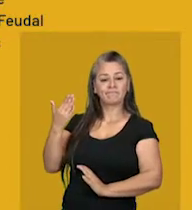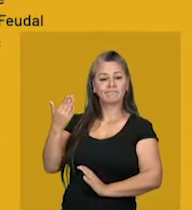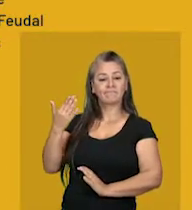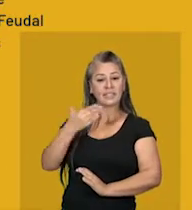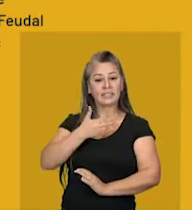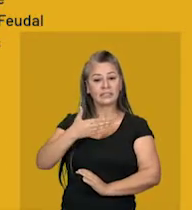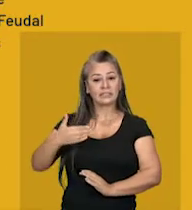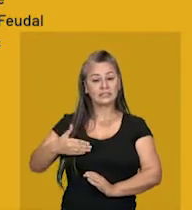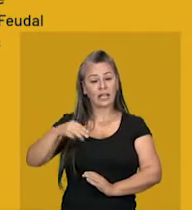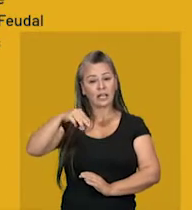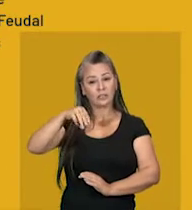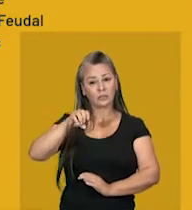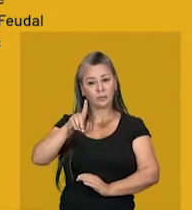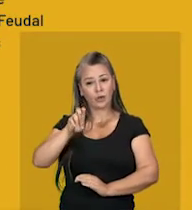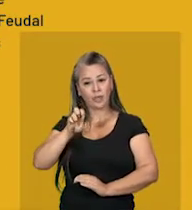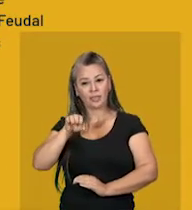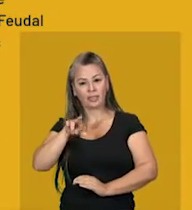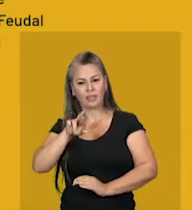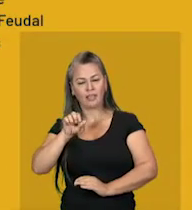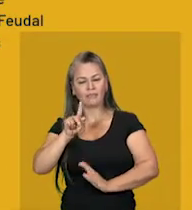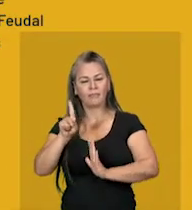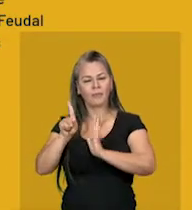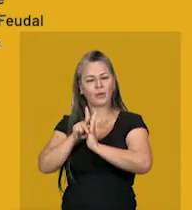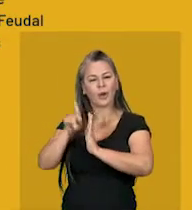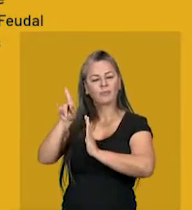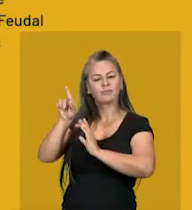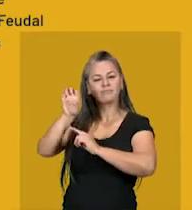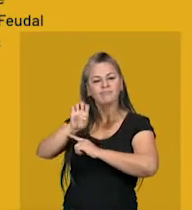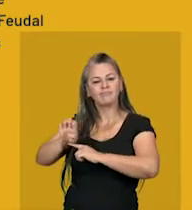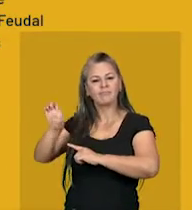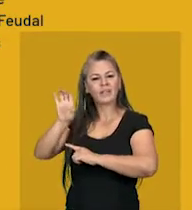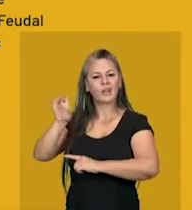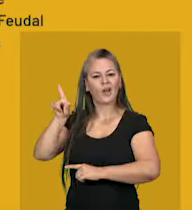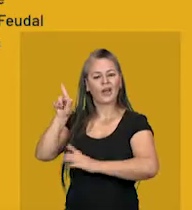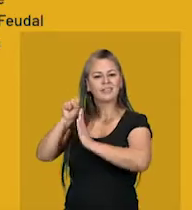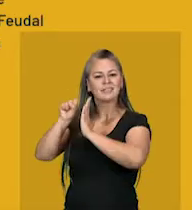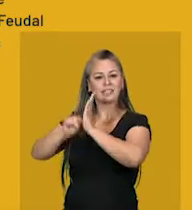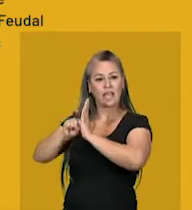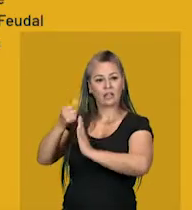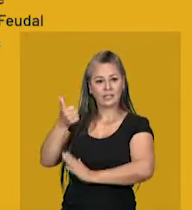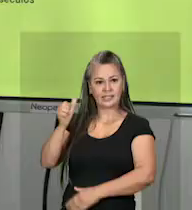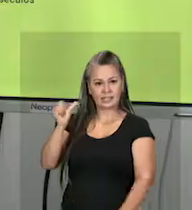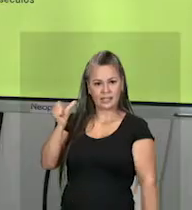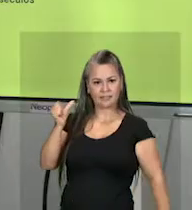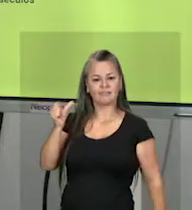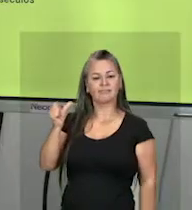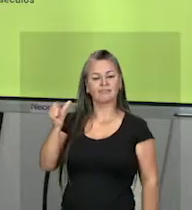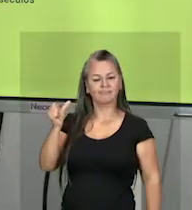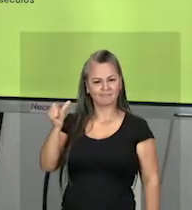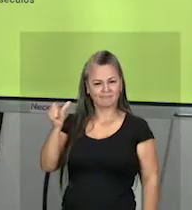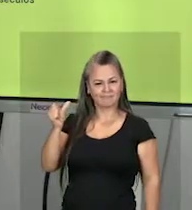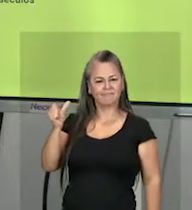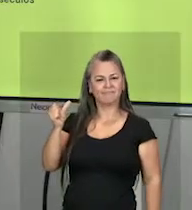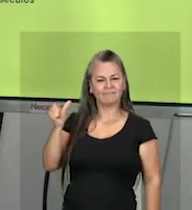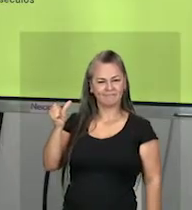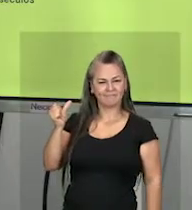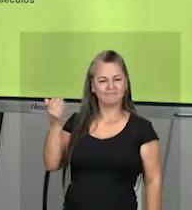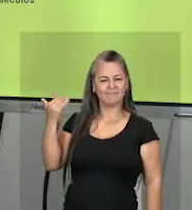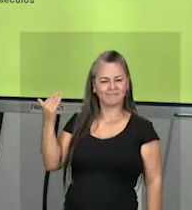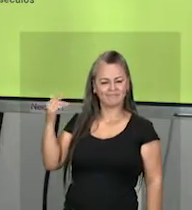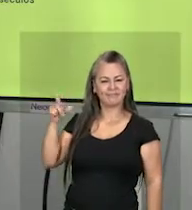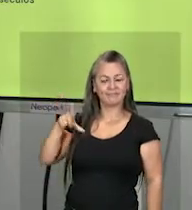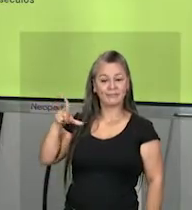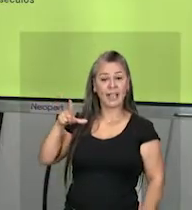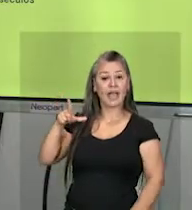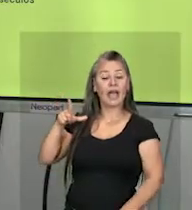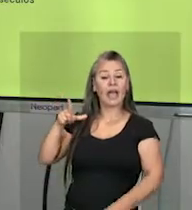social que surge na Europa no século XVI. Naquela época, a sociedade feudal ela ainda influenciava bastante a